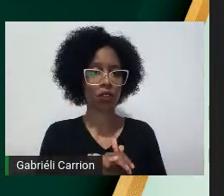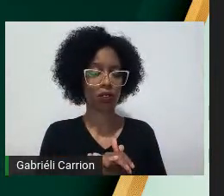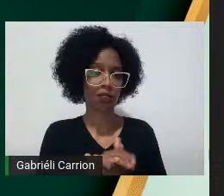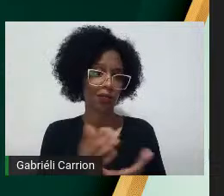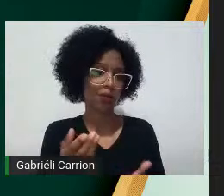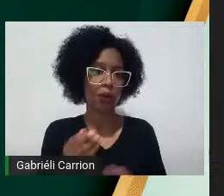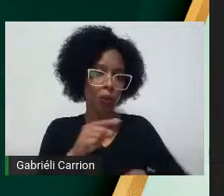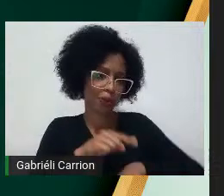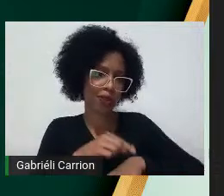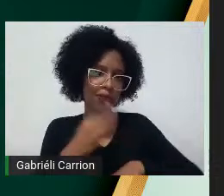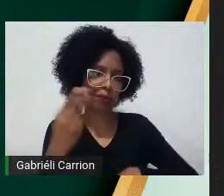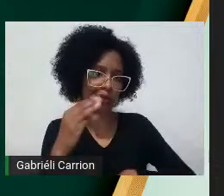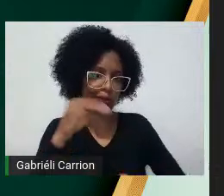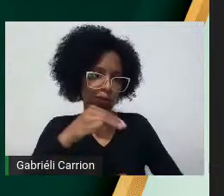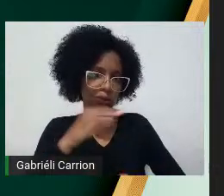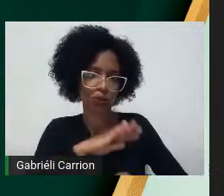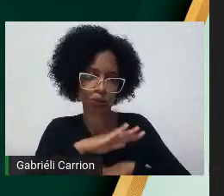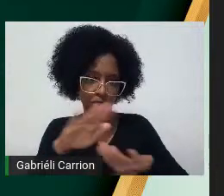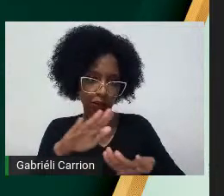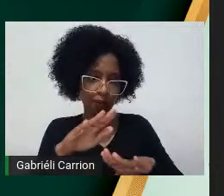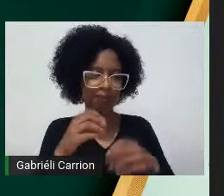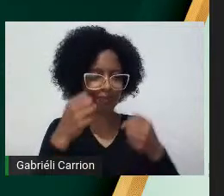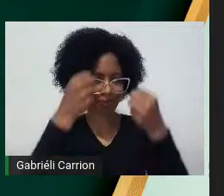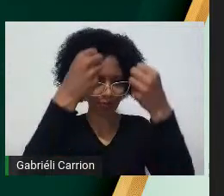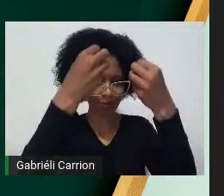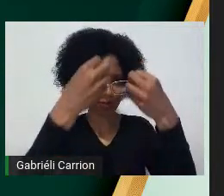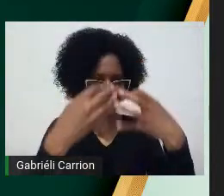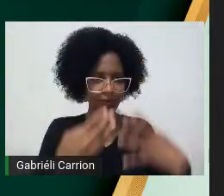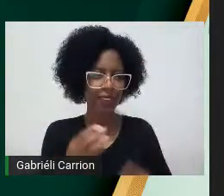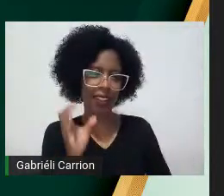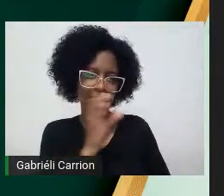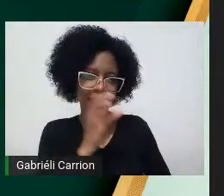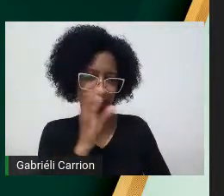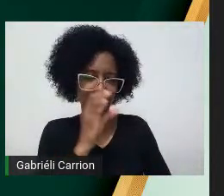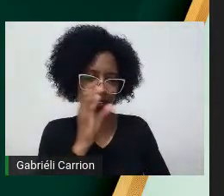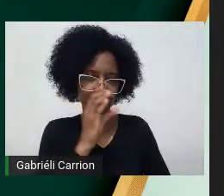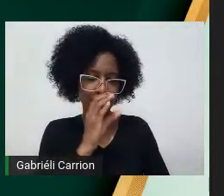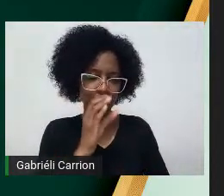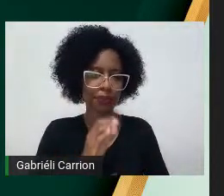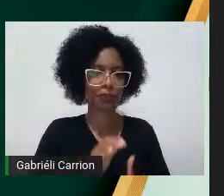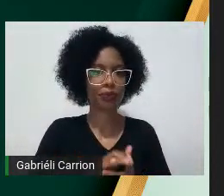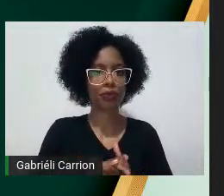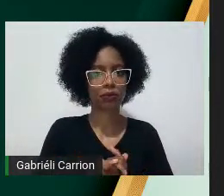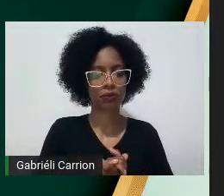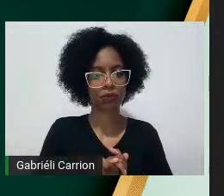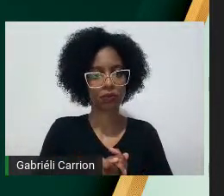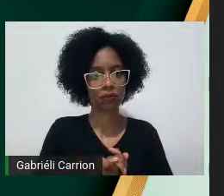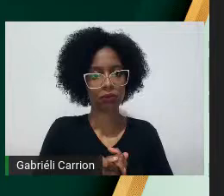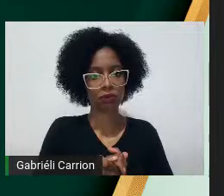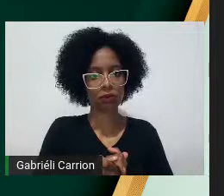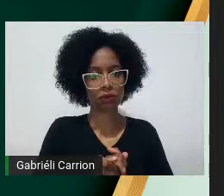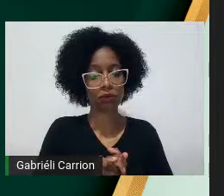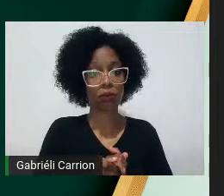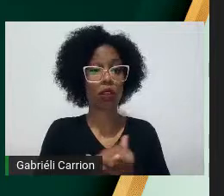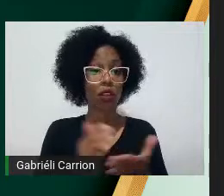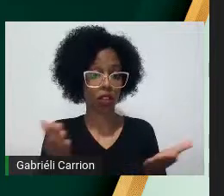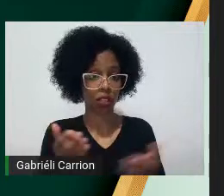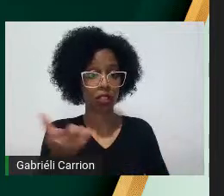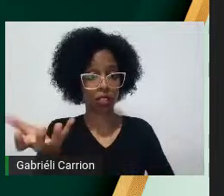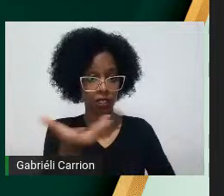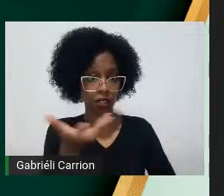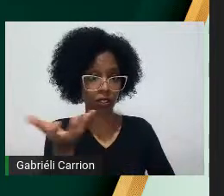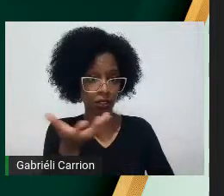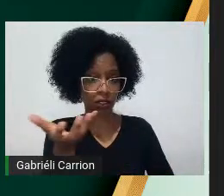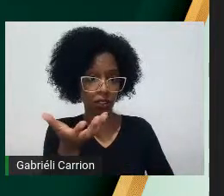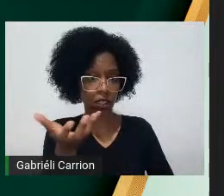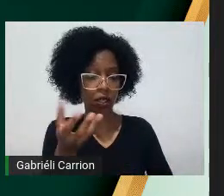3 minutos, mas eu gostaria de contar rapidamente uma história que eu gosto de passar ao pessoal. Caçapava do Sul tem uma lenda